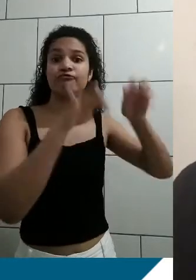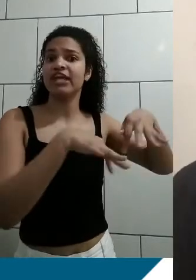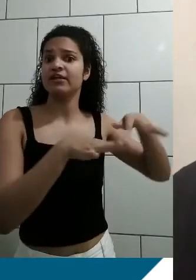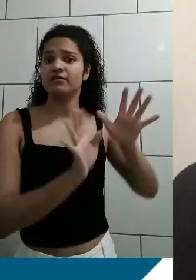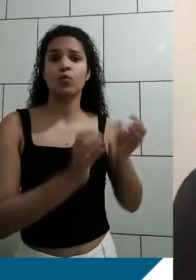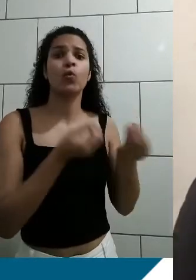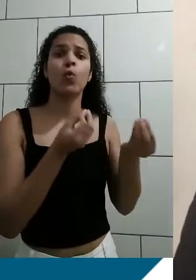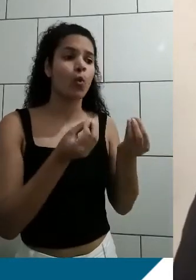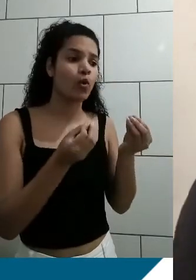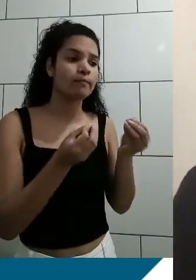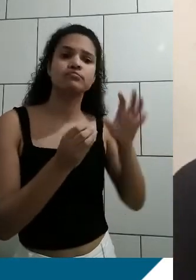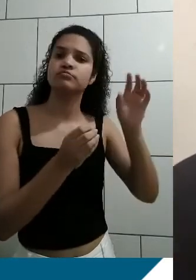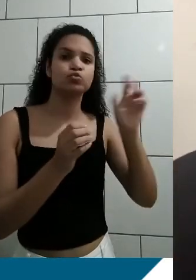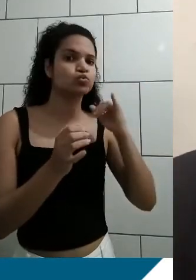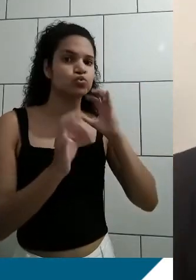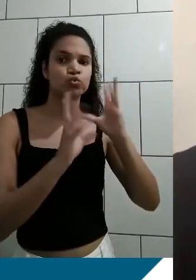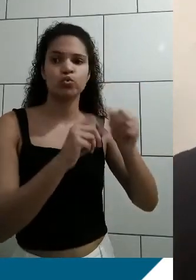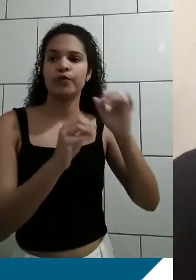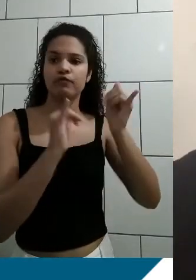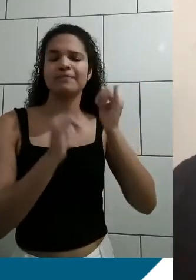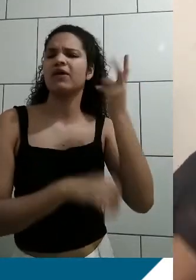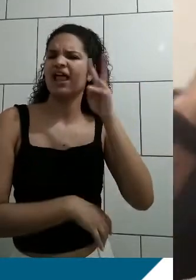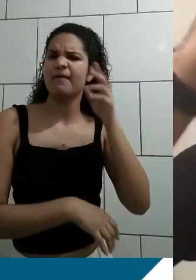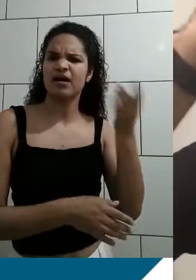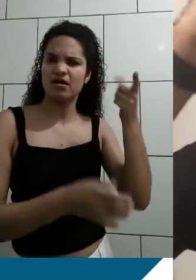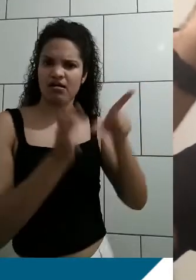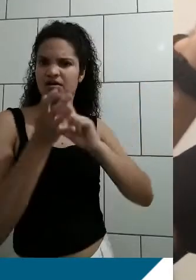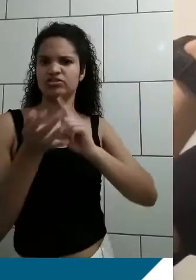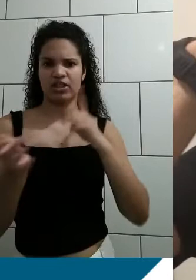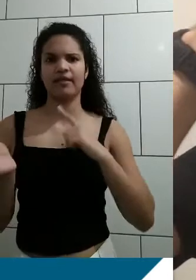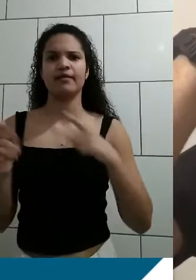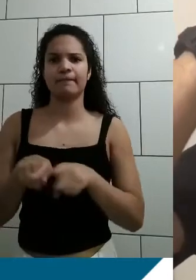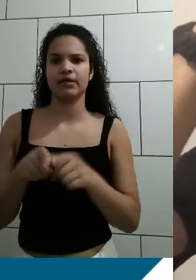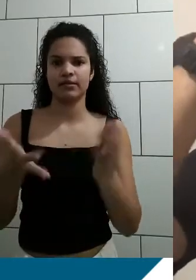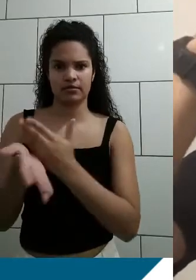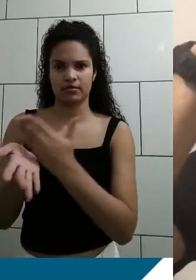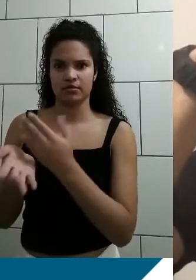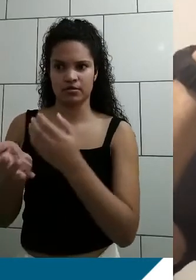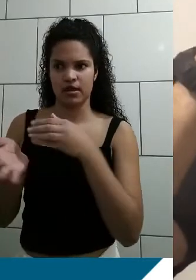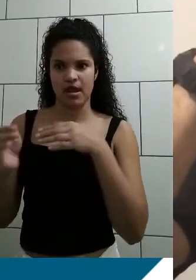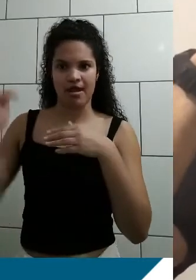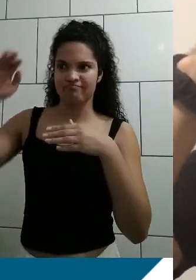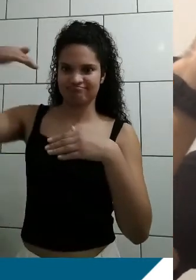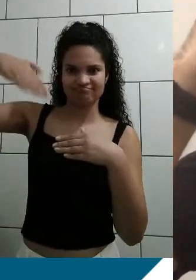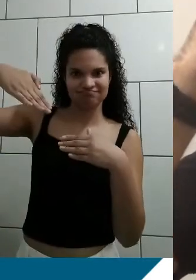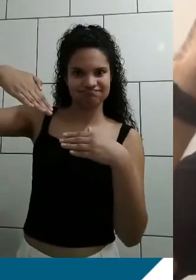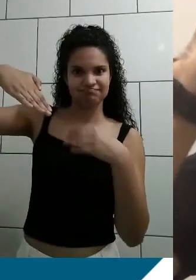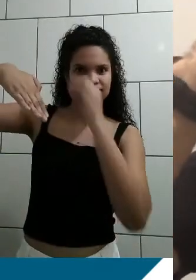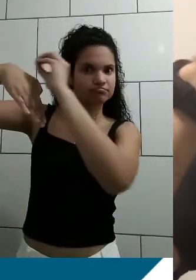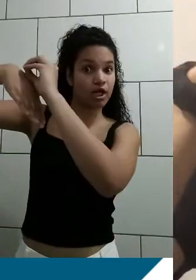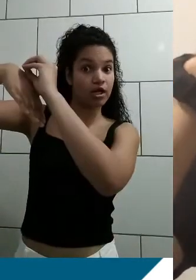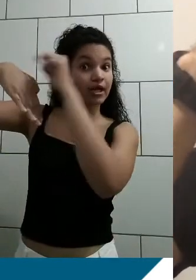apostila de vocês aí, né, da rampa, o corpo inicialmente ele estava a uma certa altura do solo, a uma certa altura do meu nível de